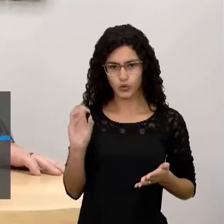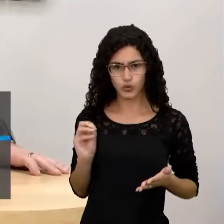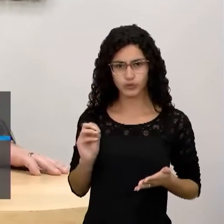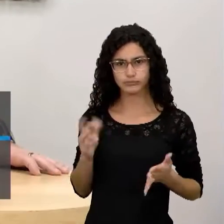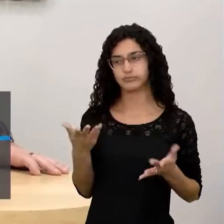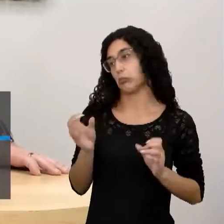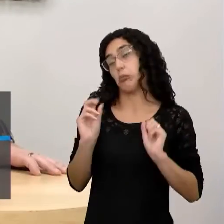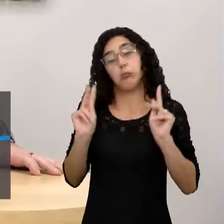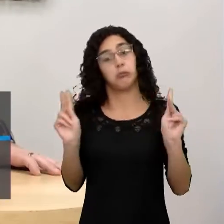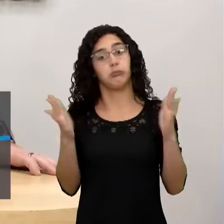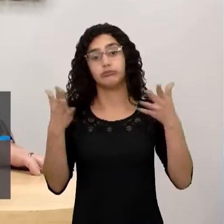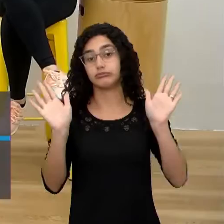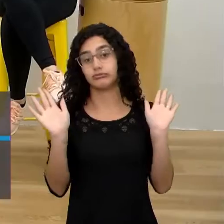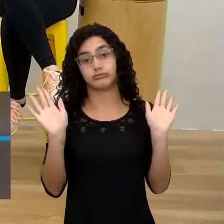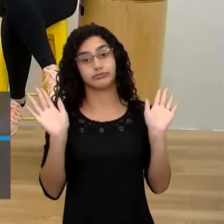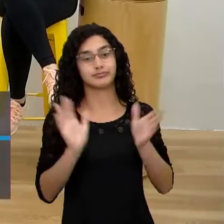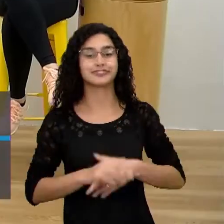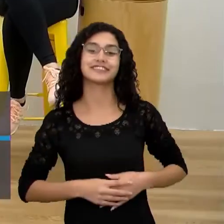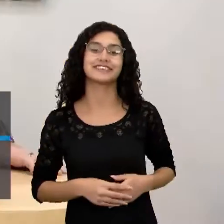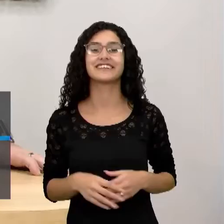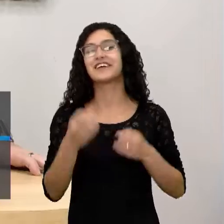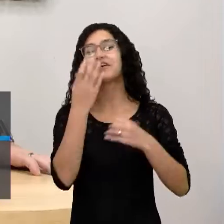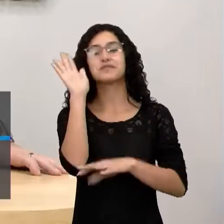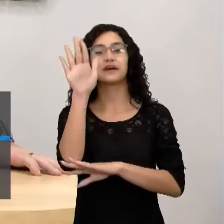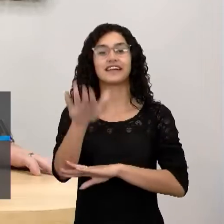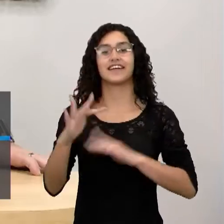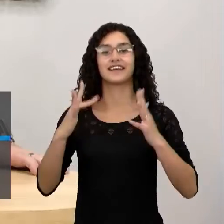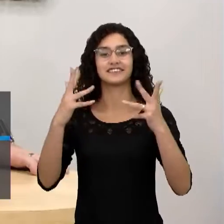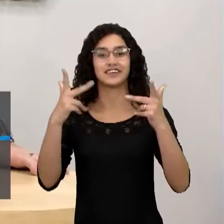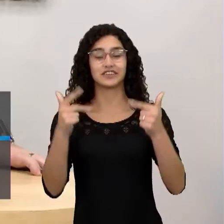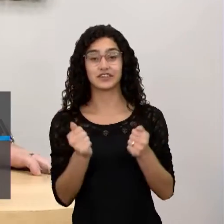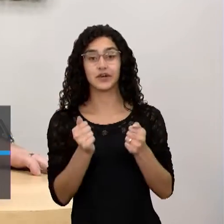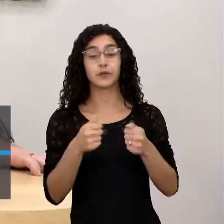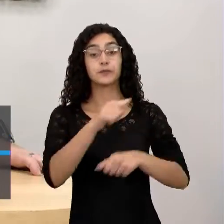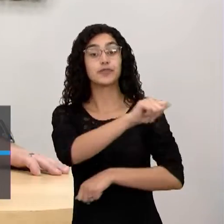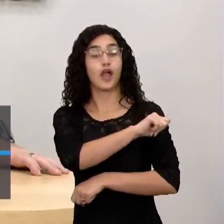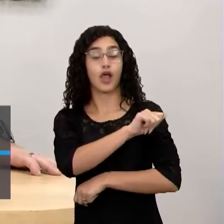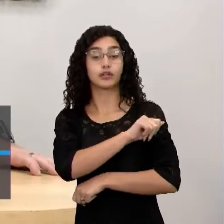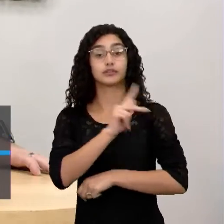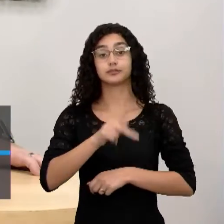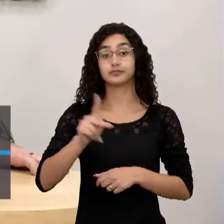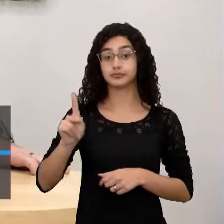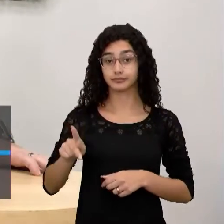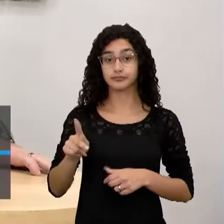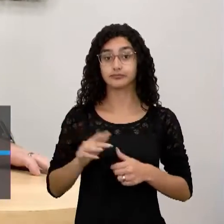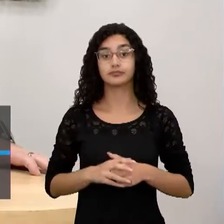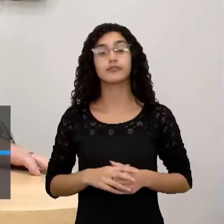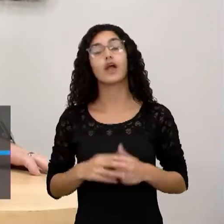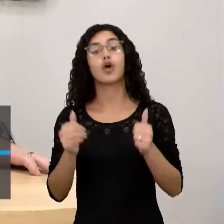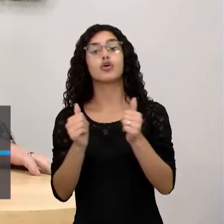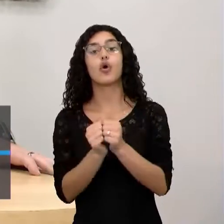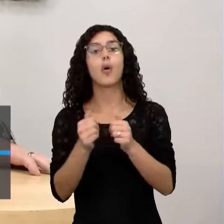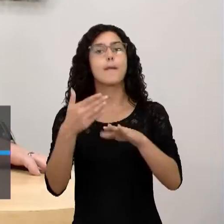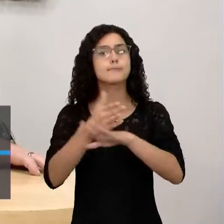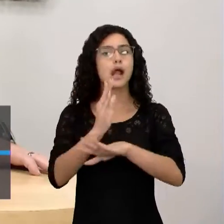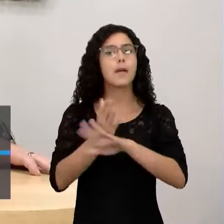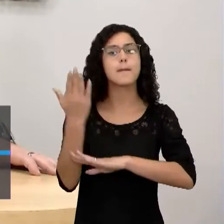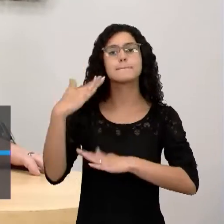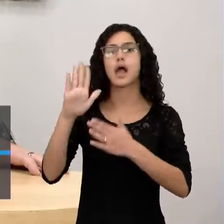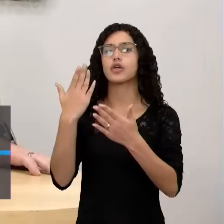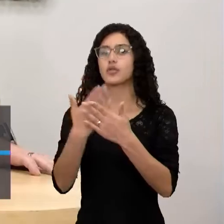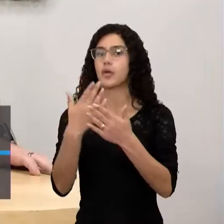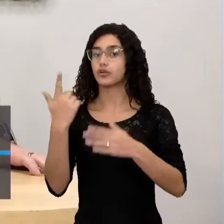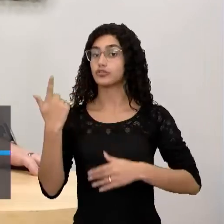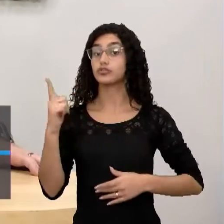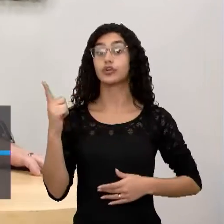Muso. Então tá bom, né? Fazer o quê, né? Boa tarde a todos aí, alunos, professores que estarão participando aí de mais uma aula